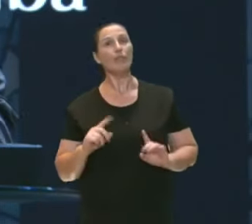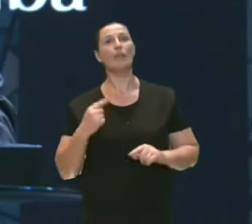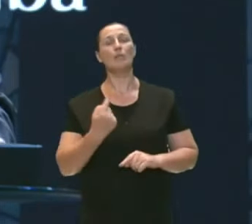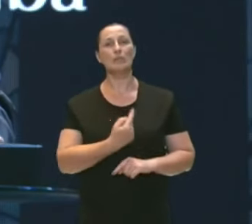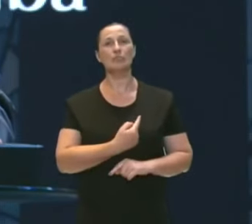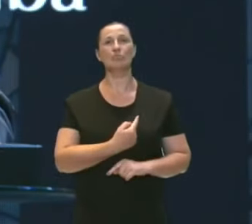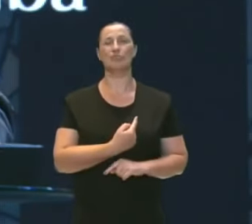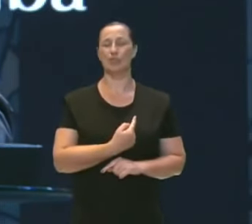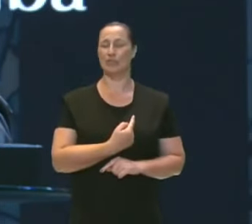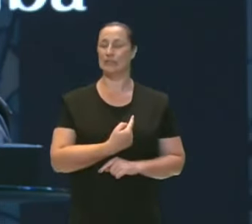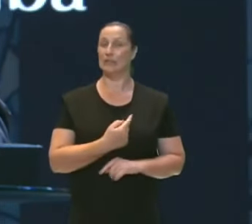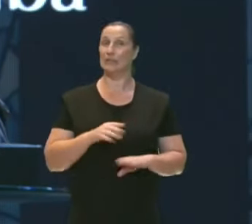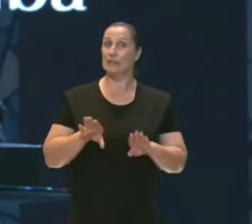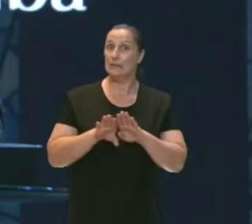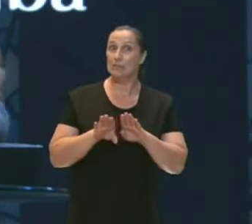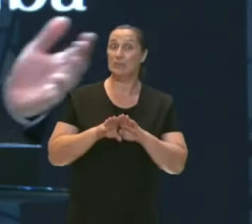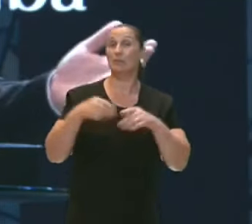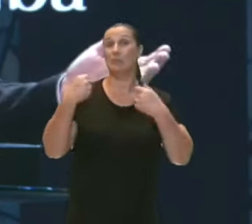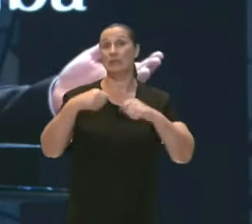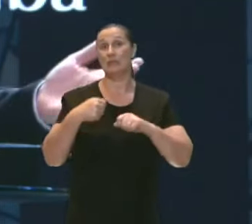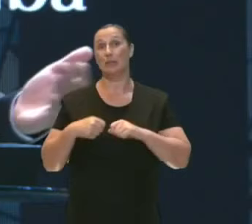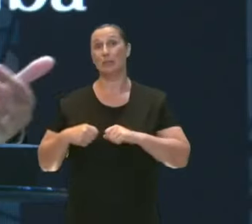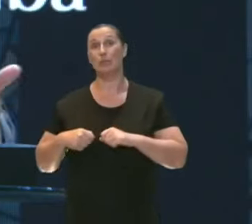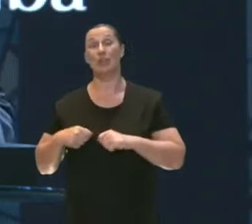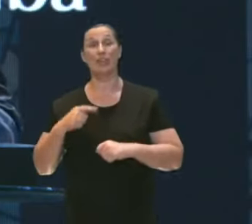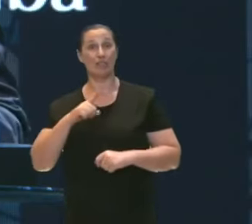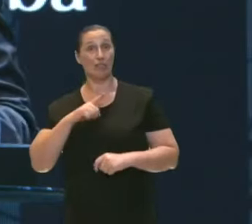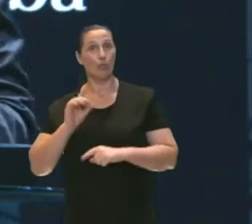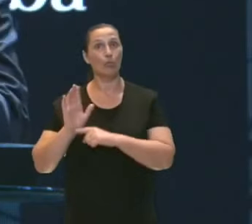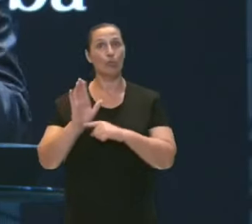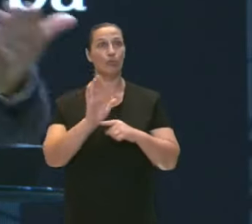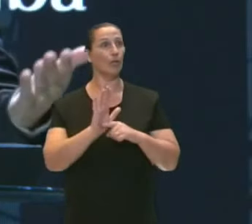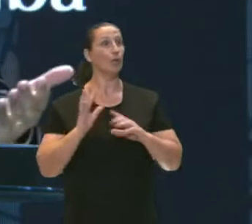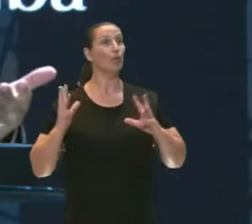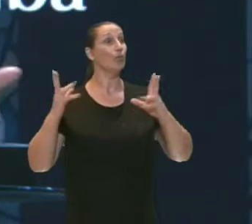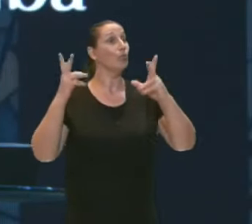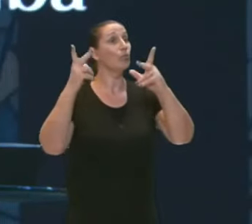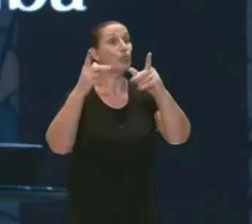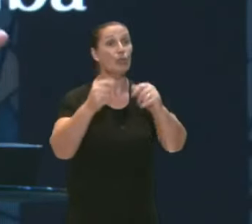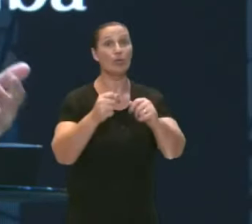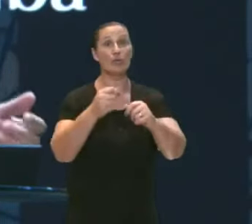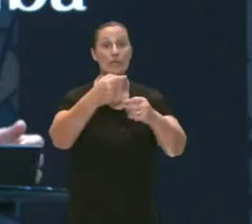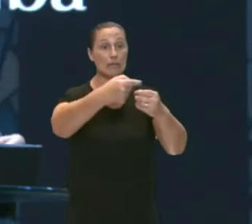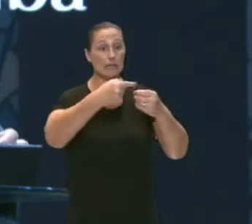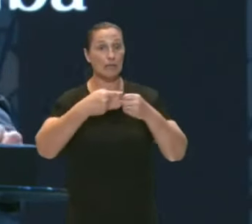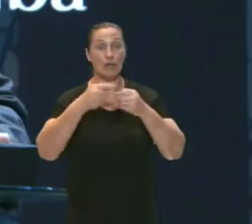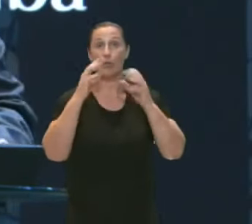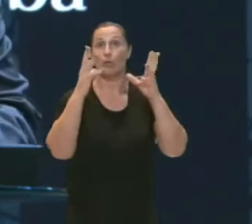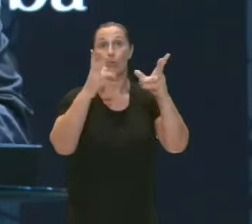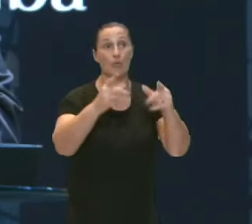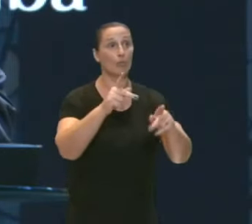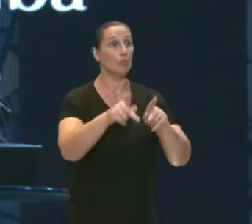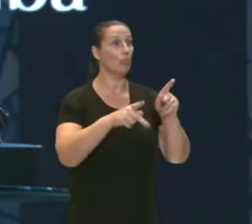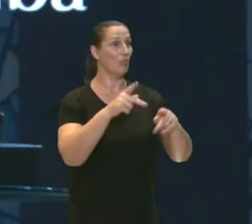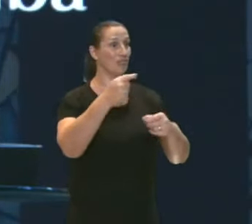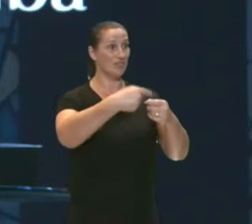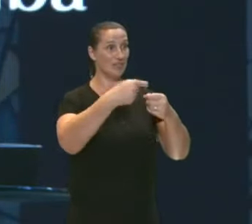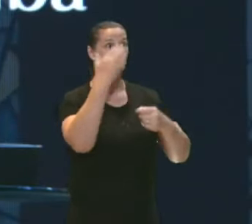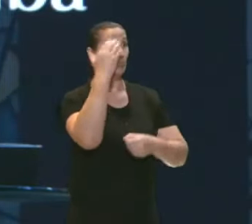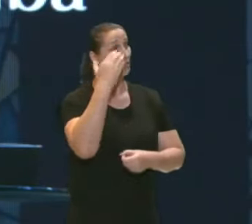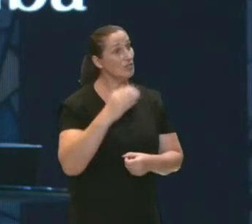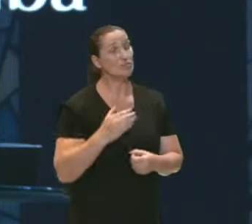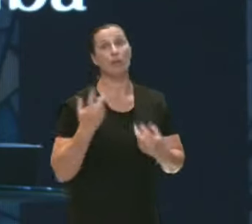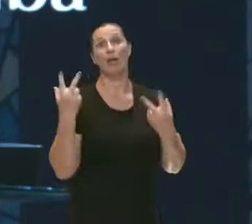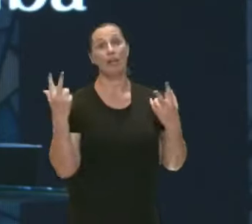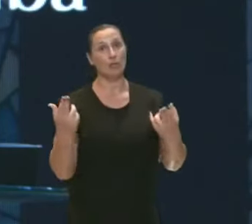somos afetados assim como toda a população, toda a cidade, todas as pessoas, não é? Por isso,